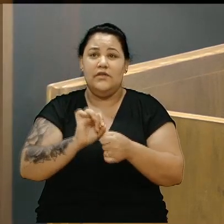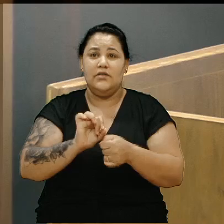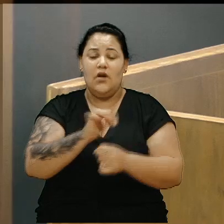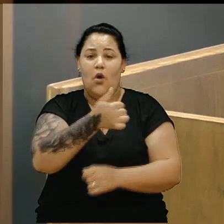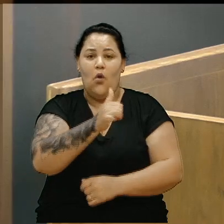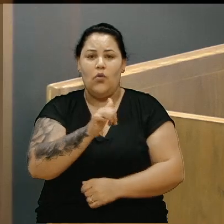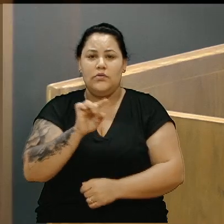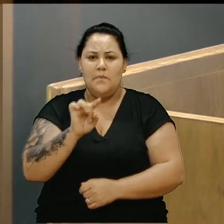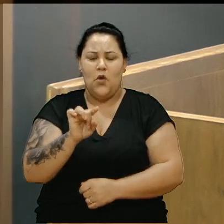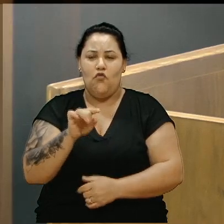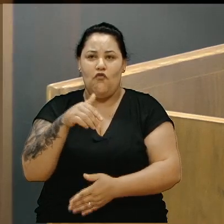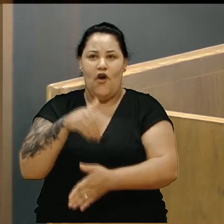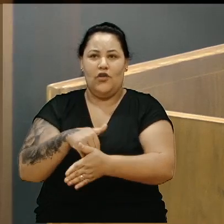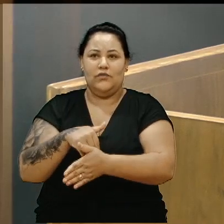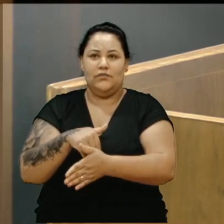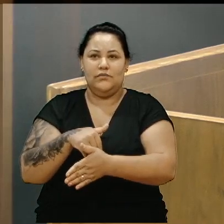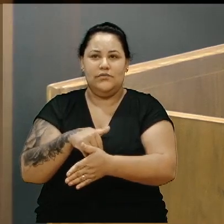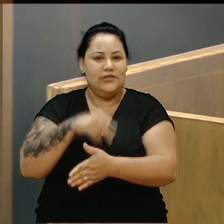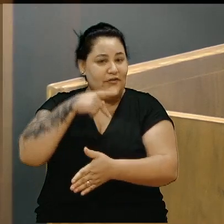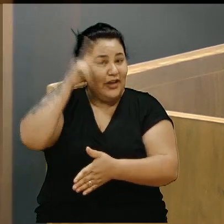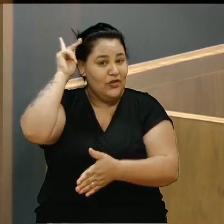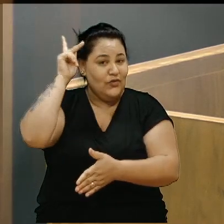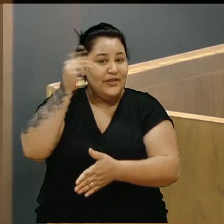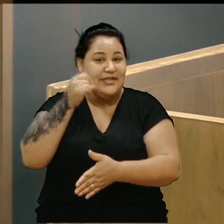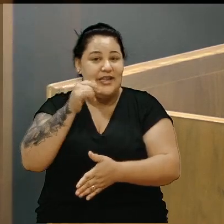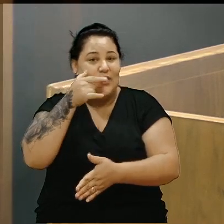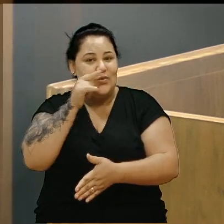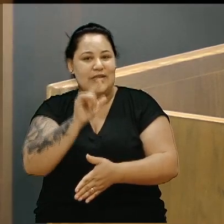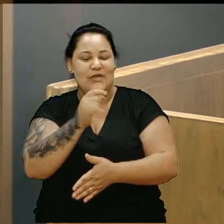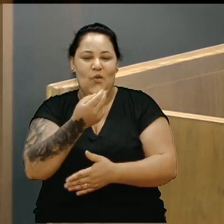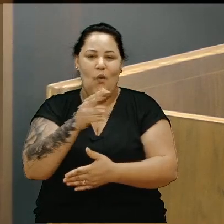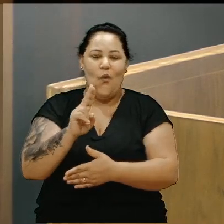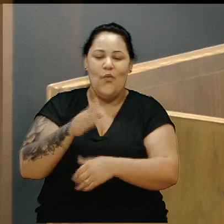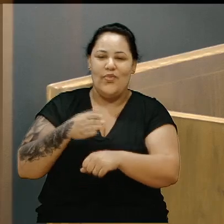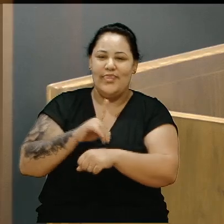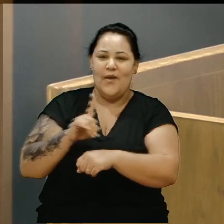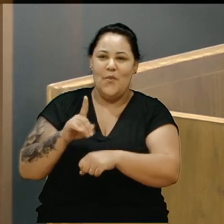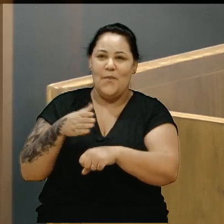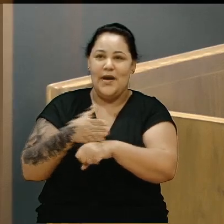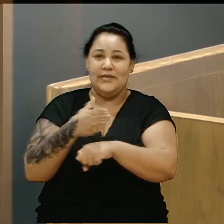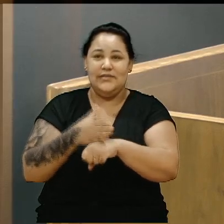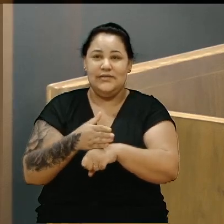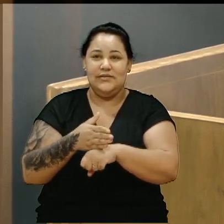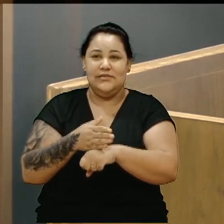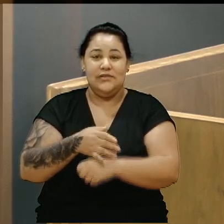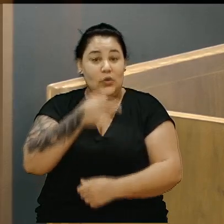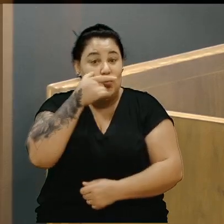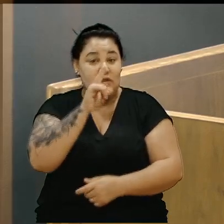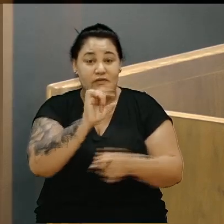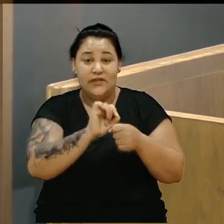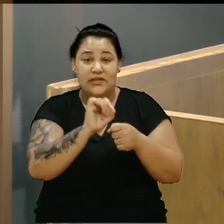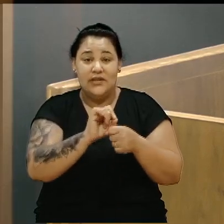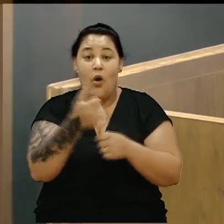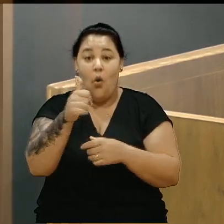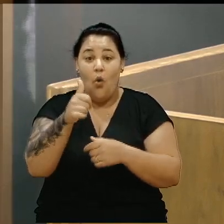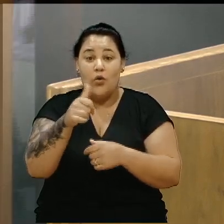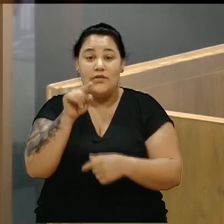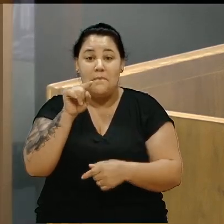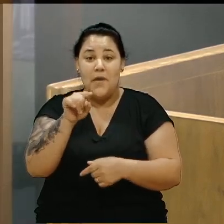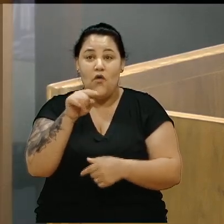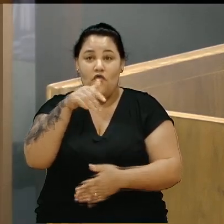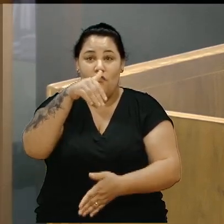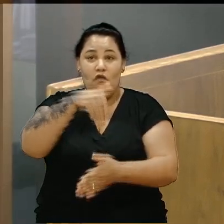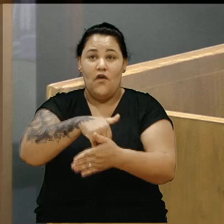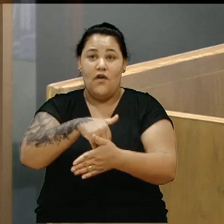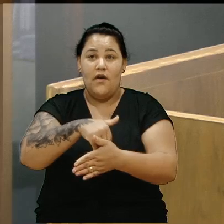votos. Estava na dúvida se ia conseguir se eleger, e conseguiu fazer 11 mil votos. Eu